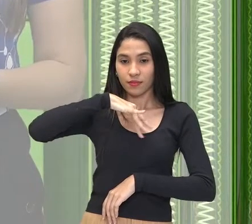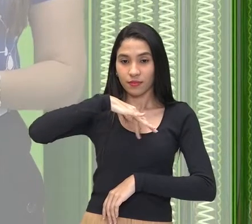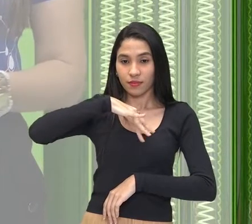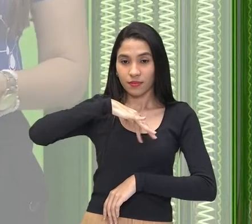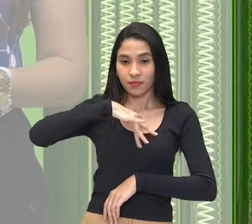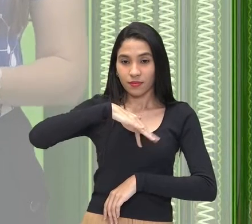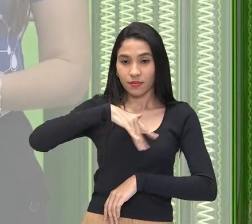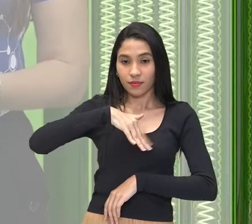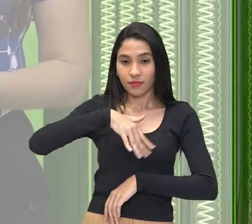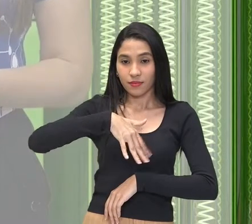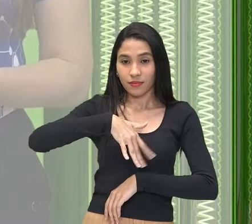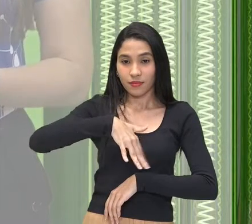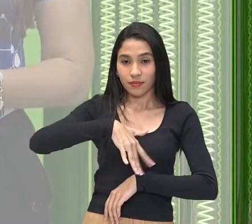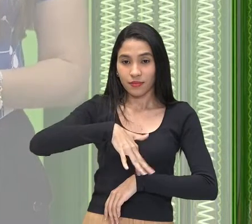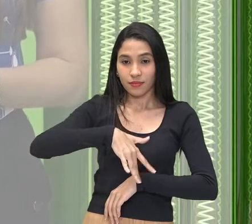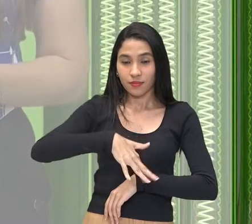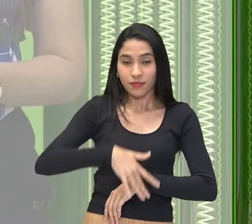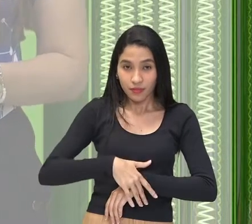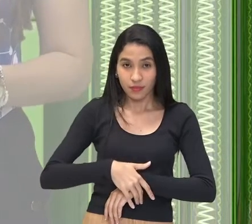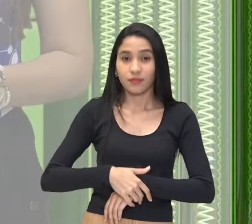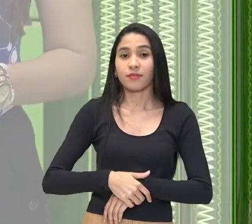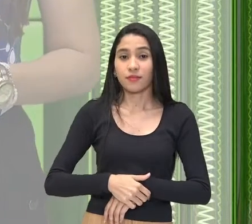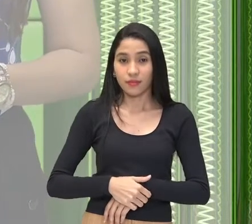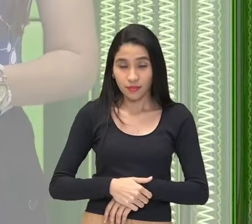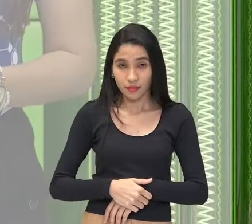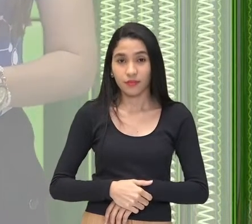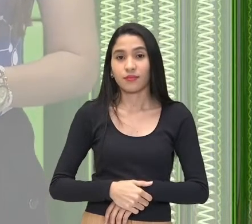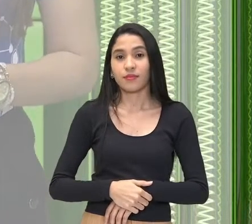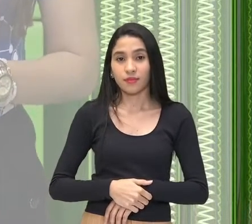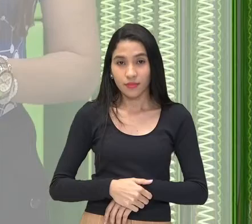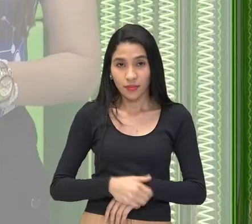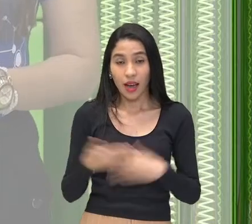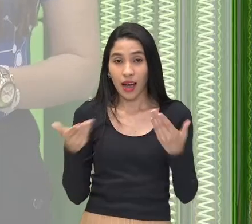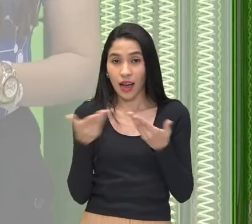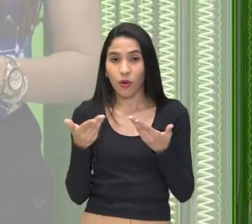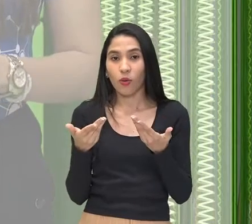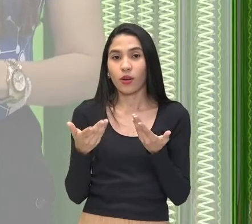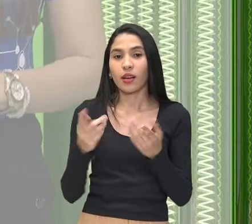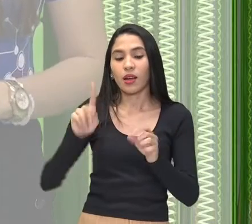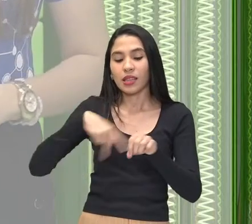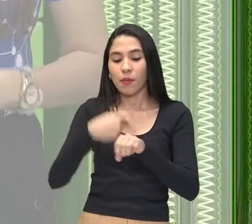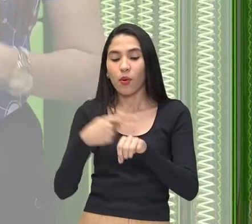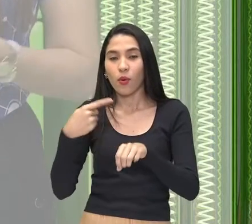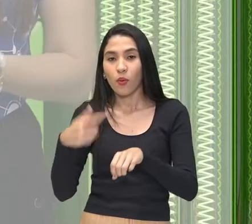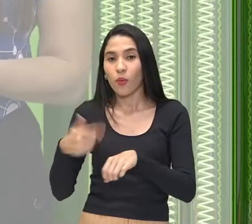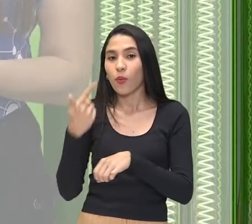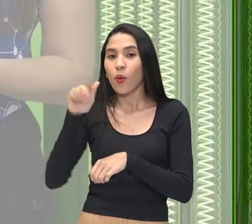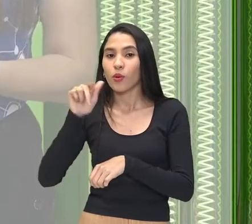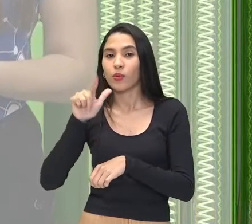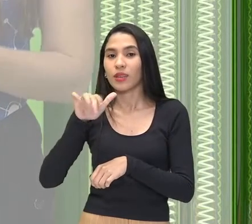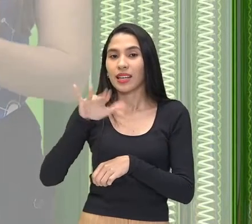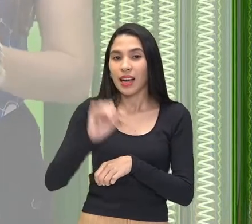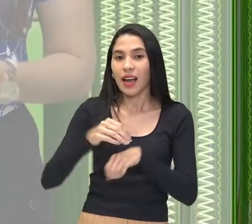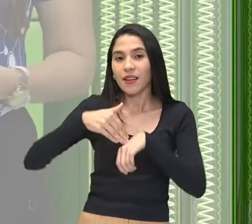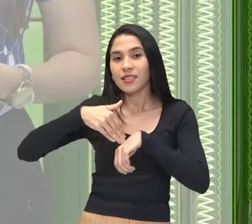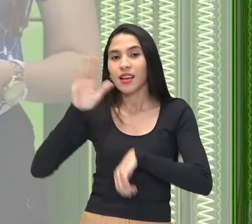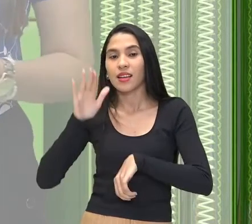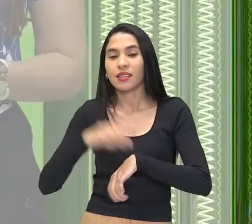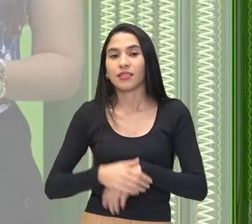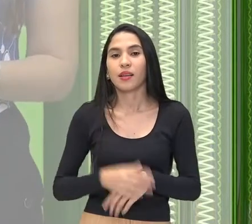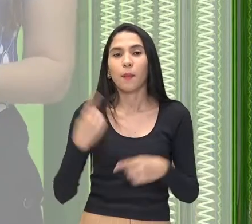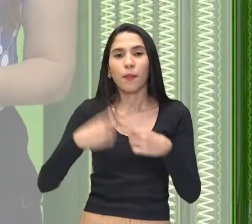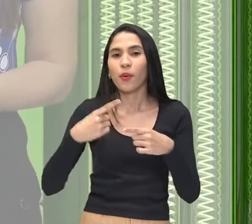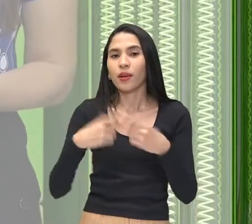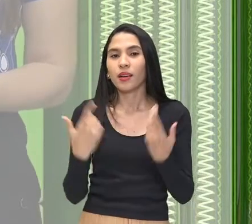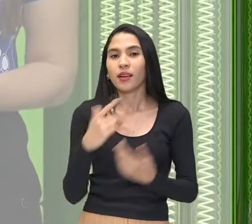precisar dele para gerar energia, certo? Agora, o gás carbônico é o gás que vai sair. E por que é o